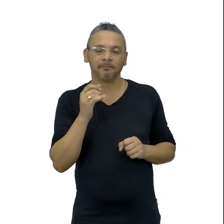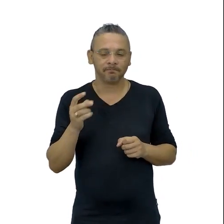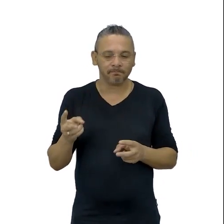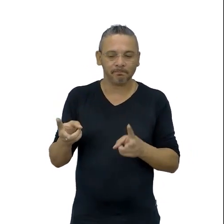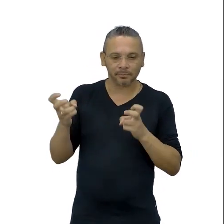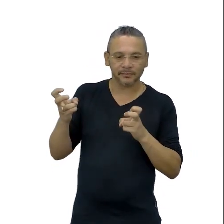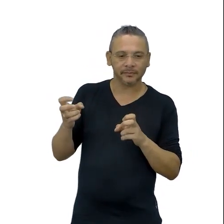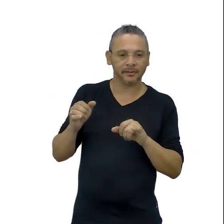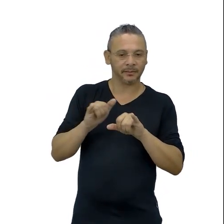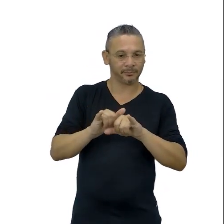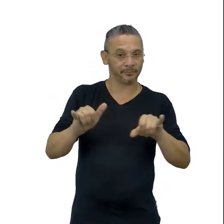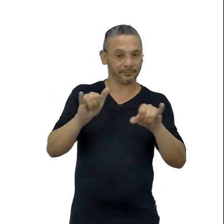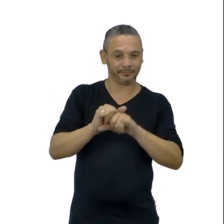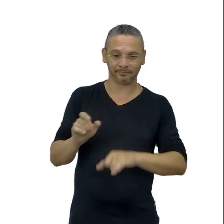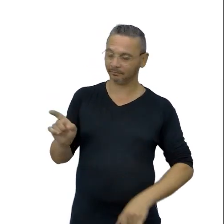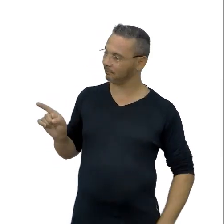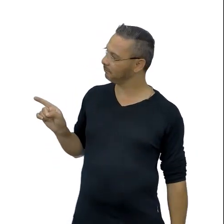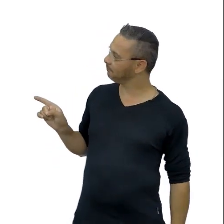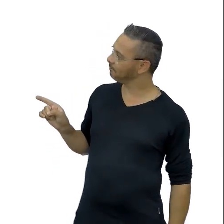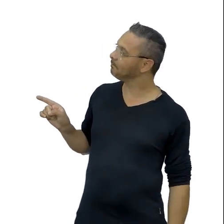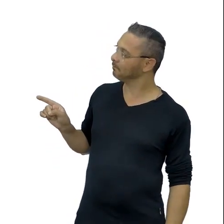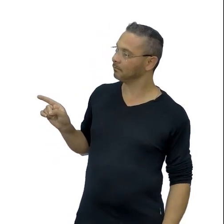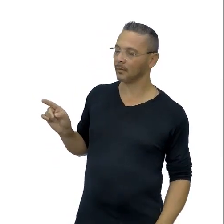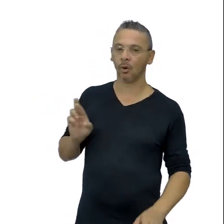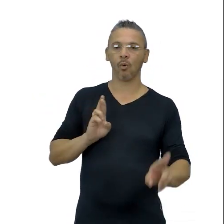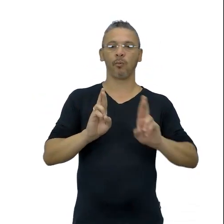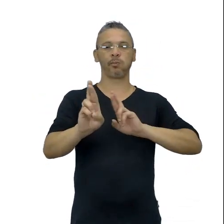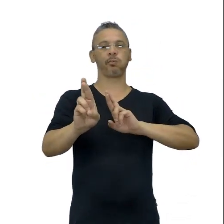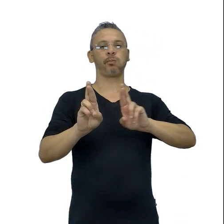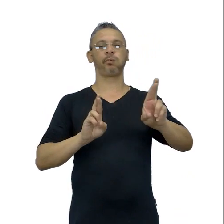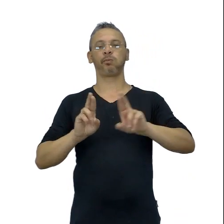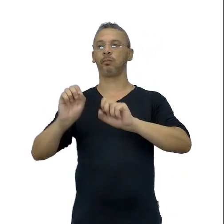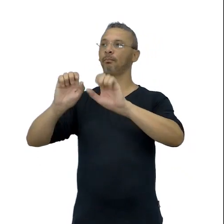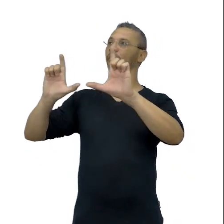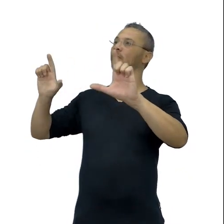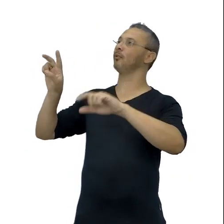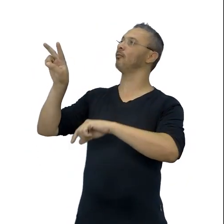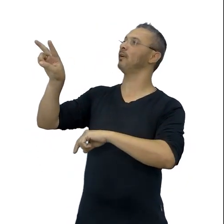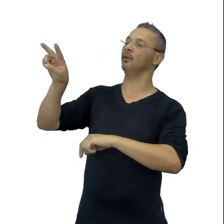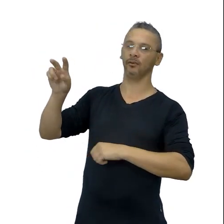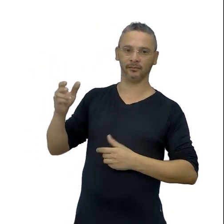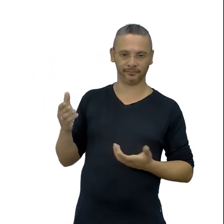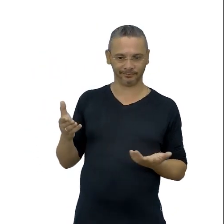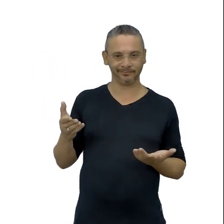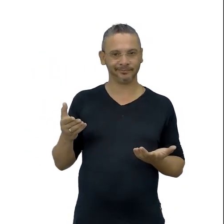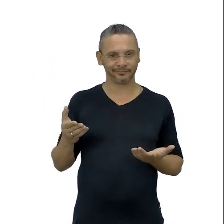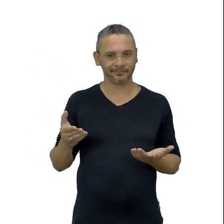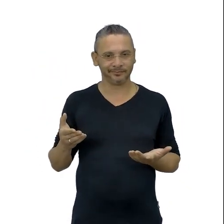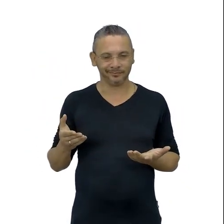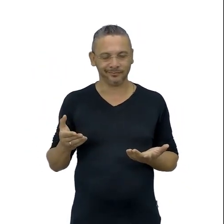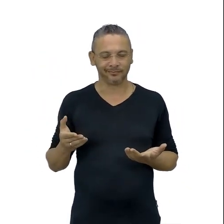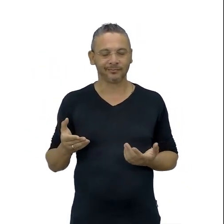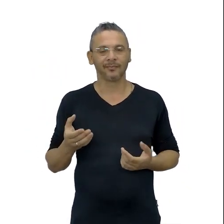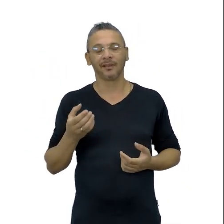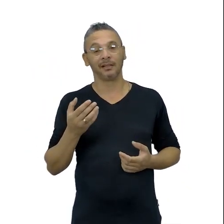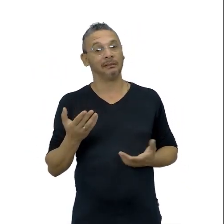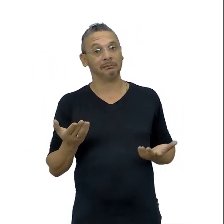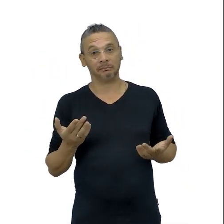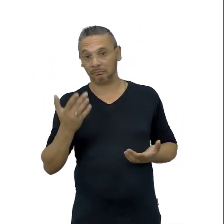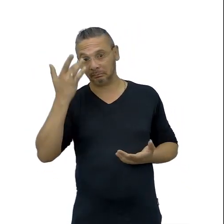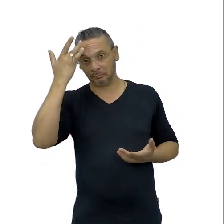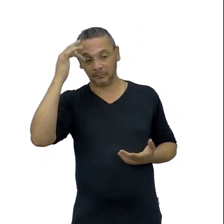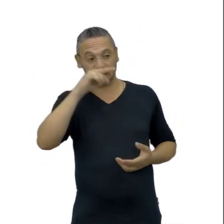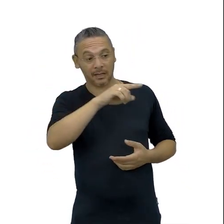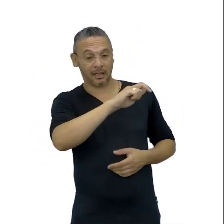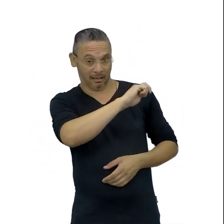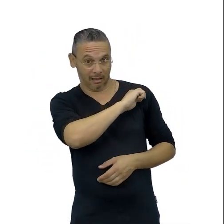essa propaganda nas estradas, ou em algum outdoor, né? Não sabemos se os alunos